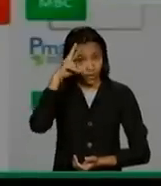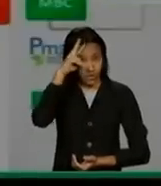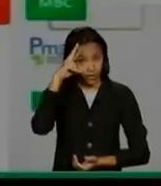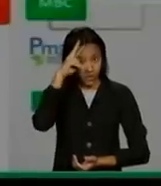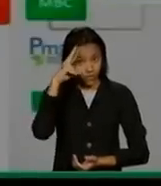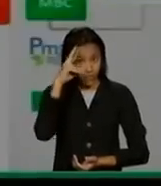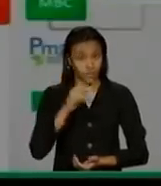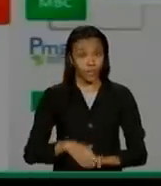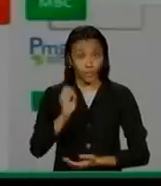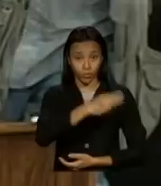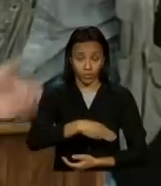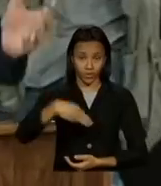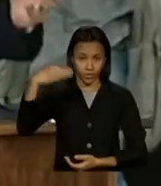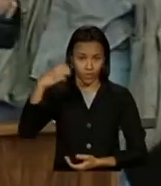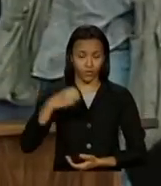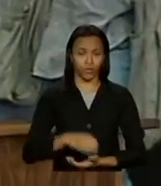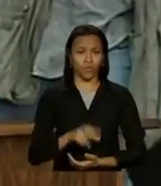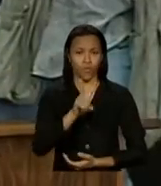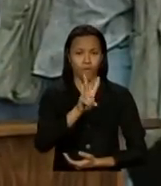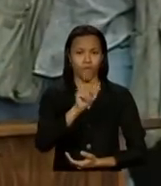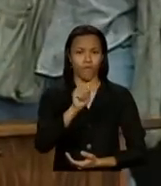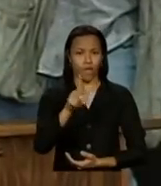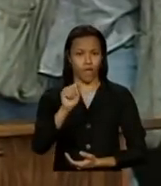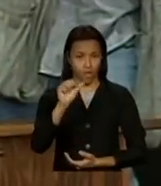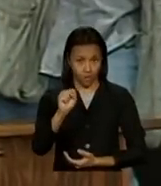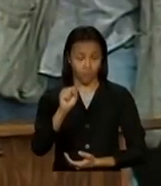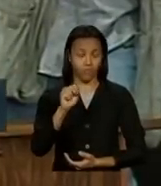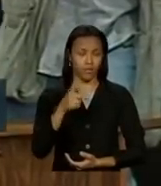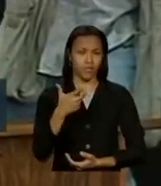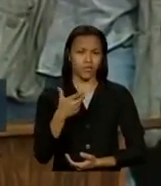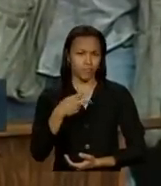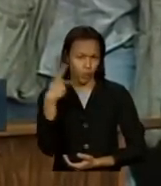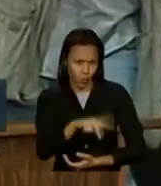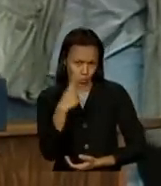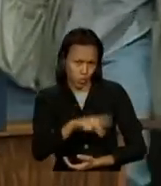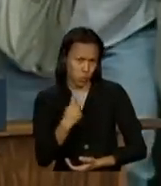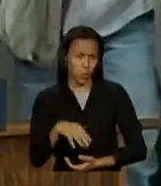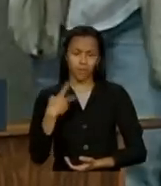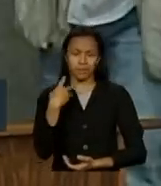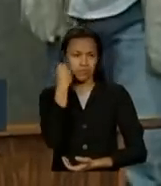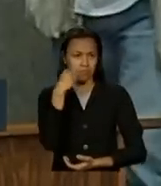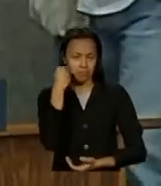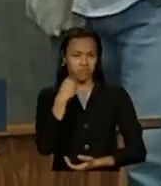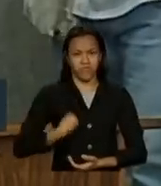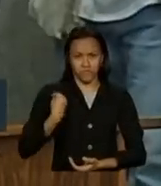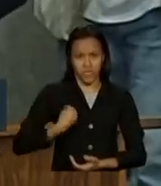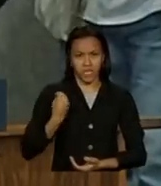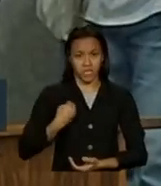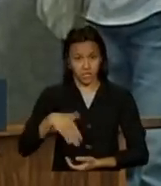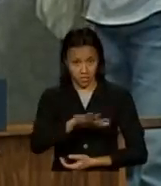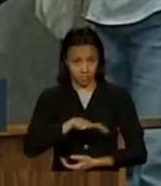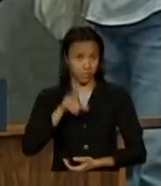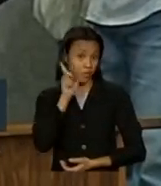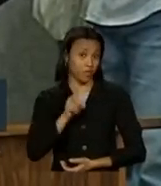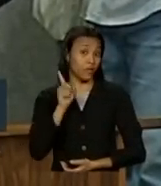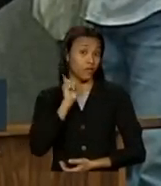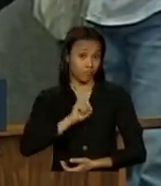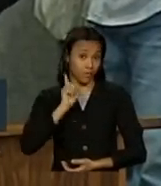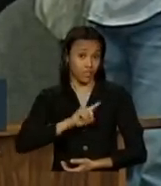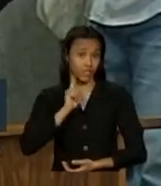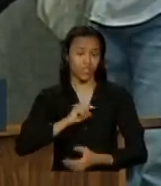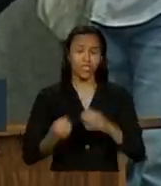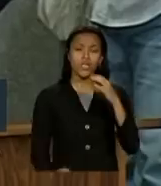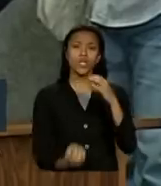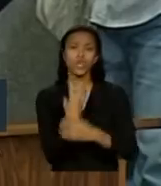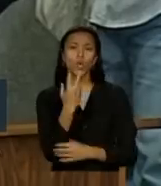Vargas né Por influência vamos dizer da sua convivência em Minas Gerais etc criou o programa